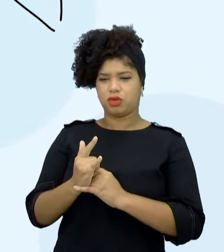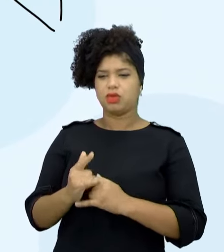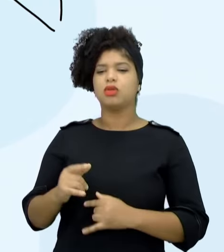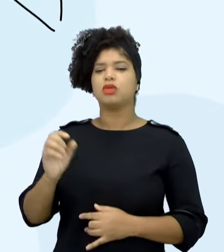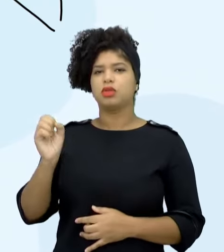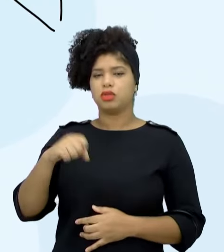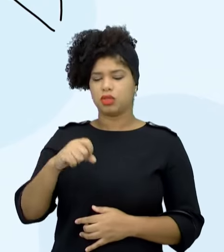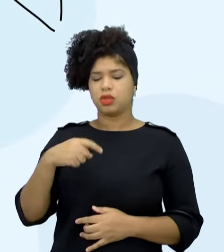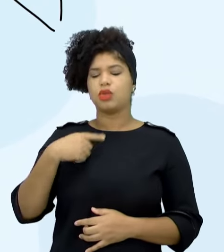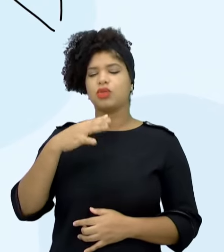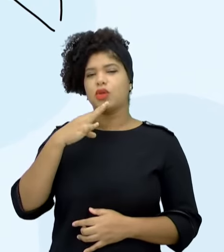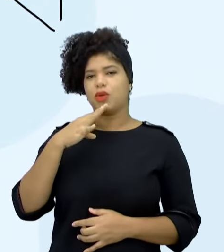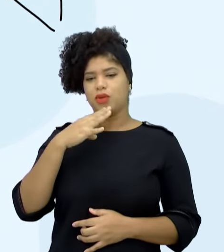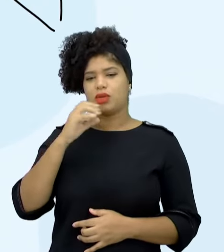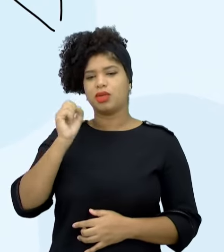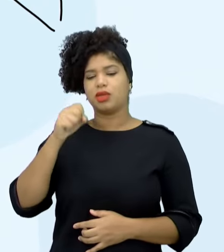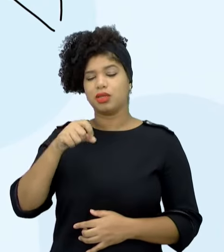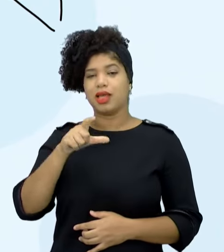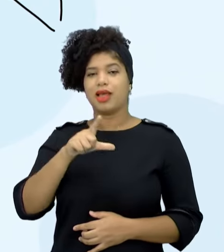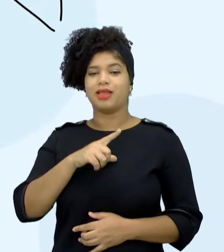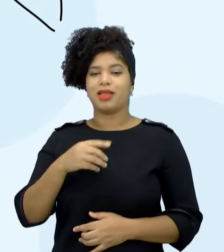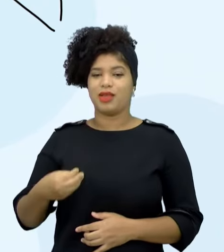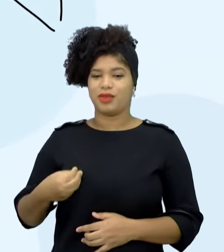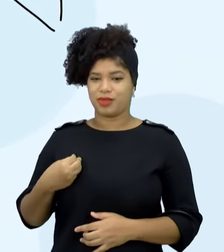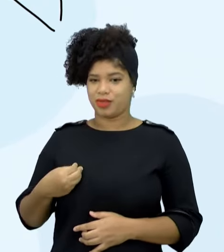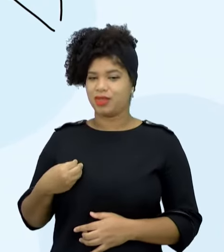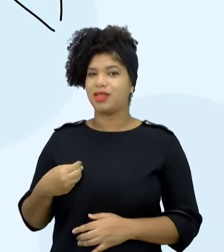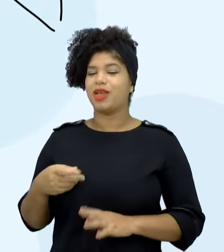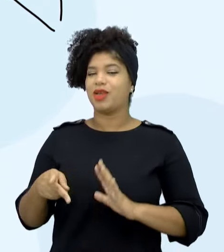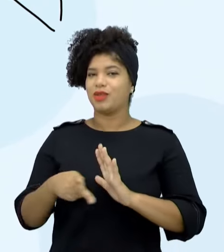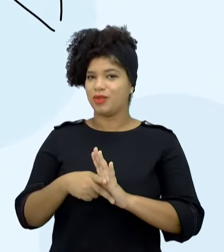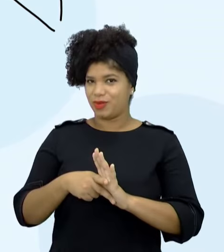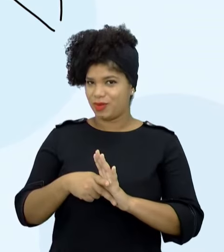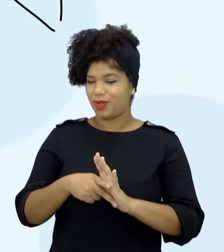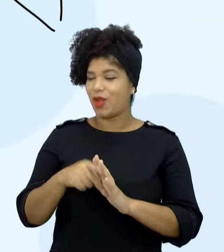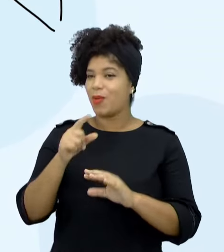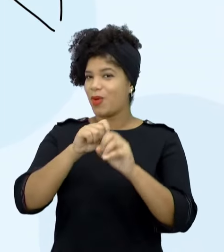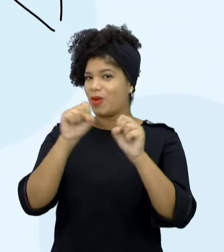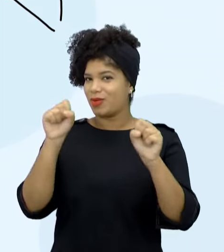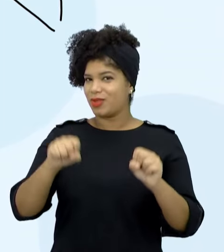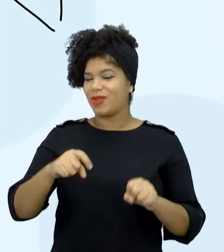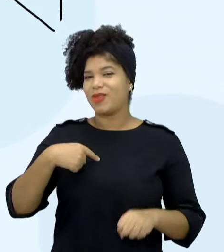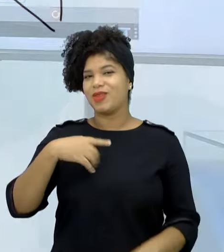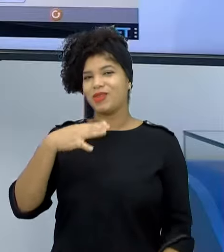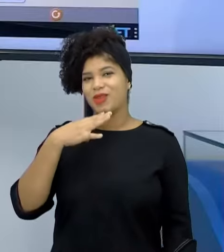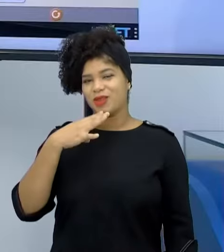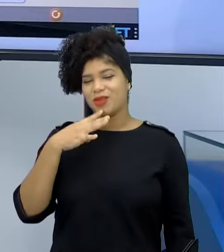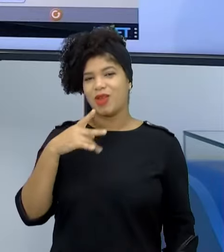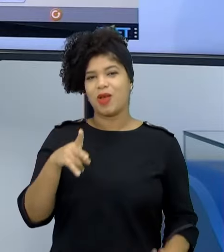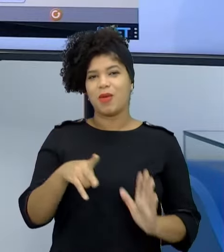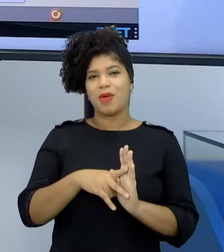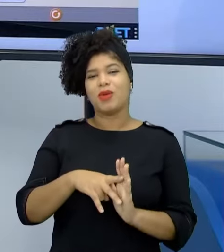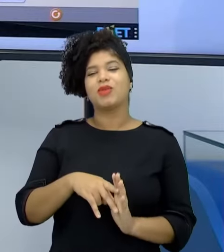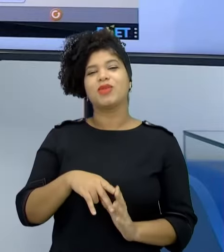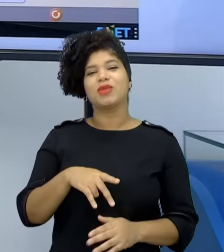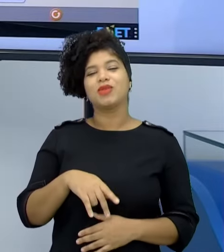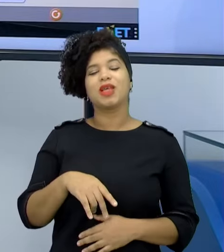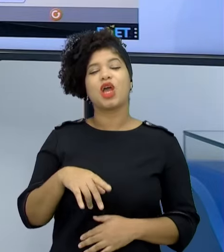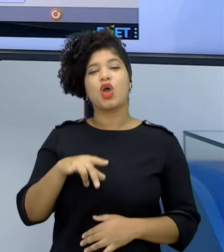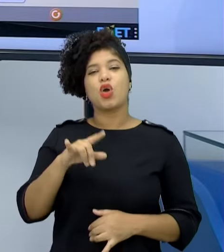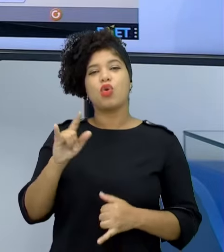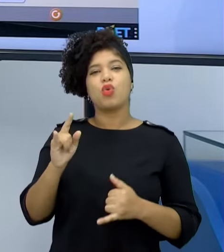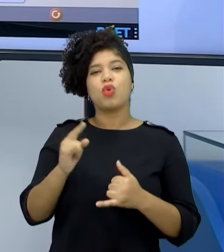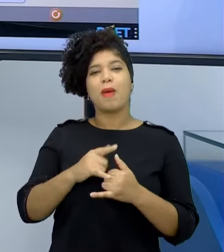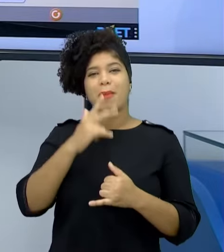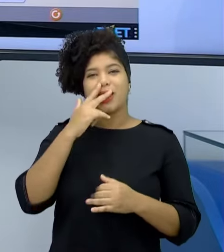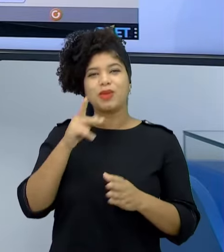que a gente sabe está contido lá, está com a propriedade ali que a gente conhece dos ímãs, das